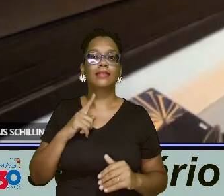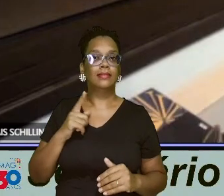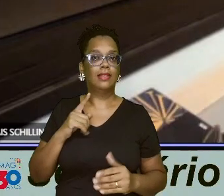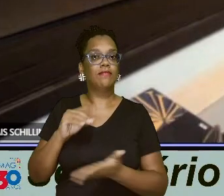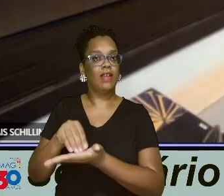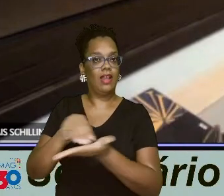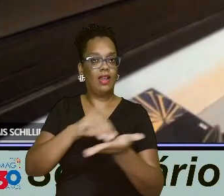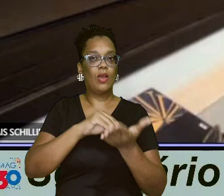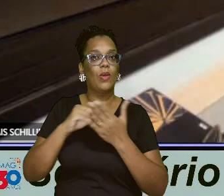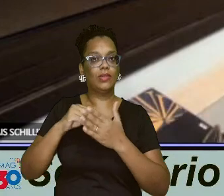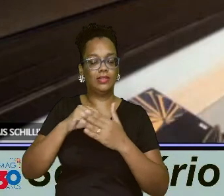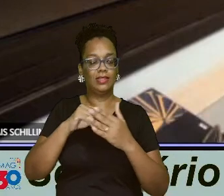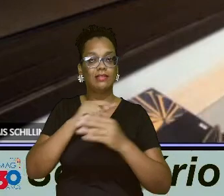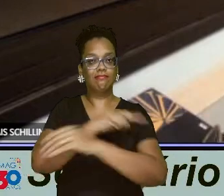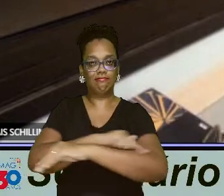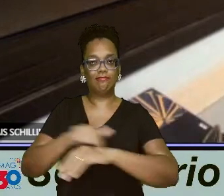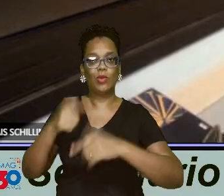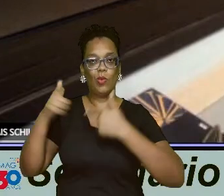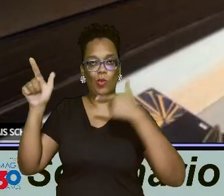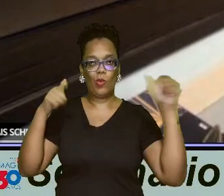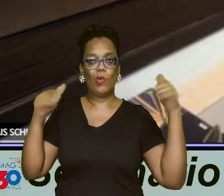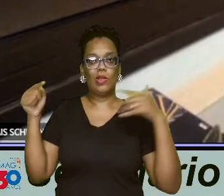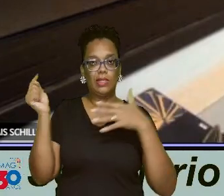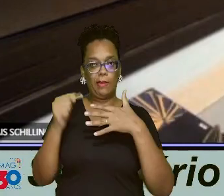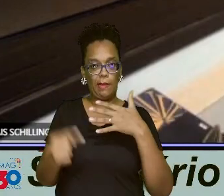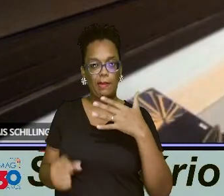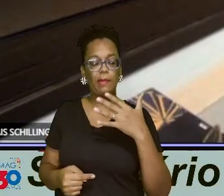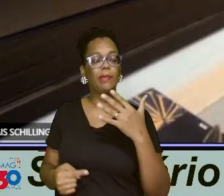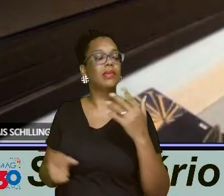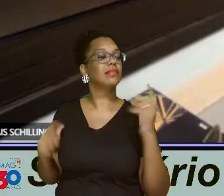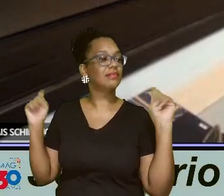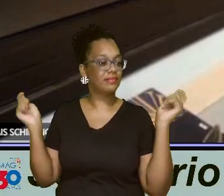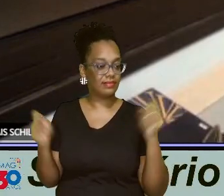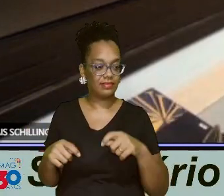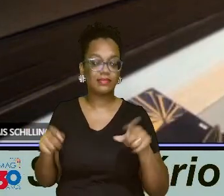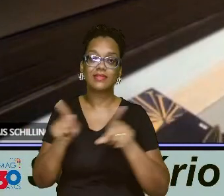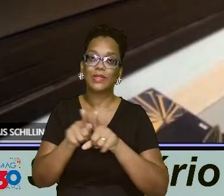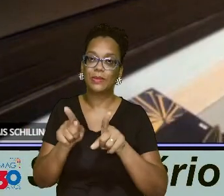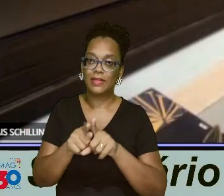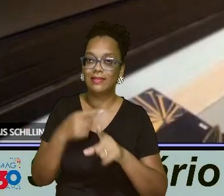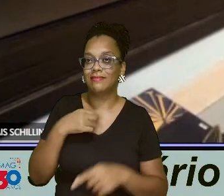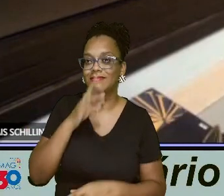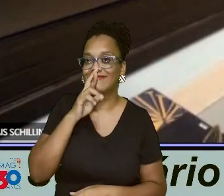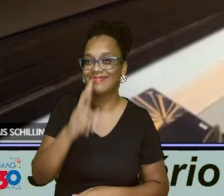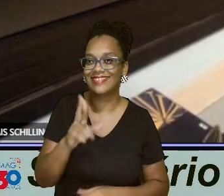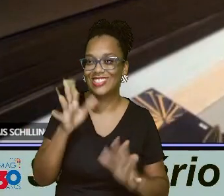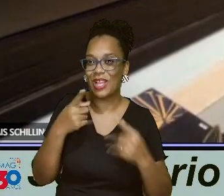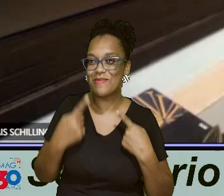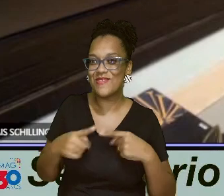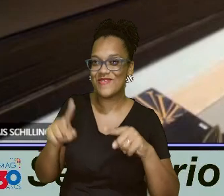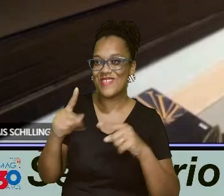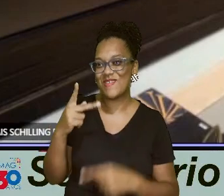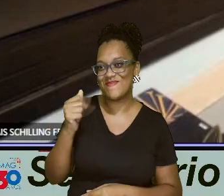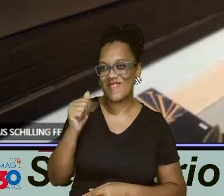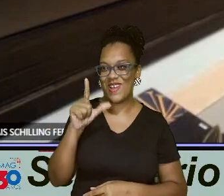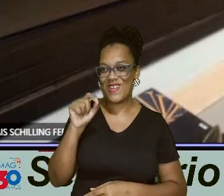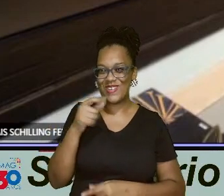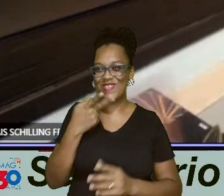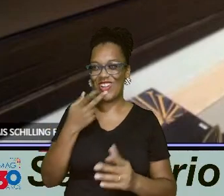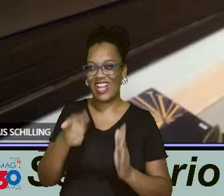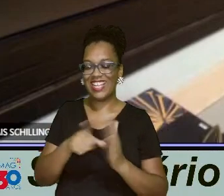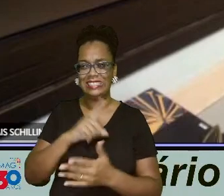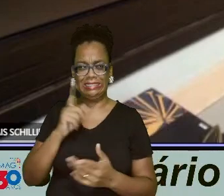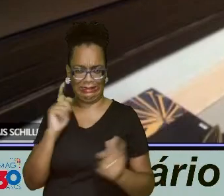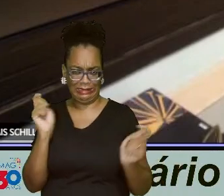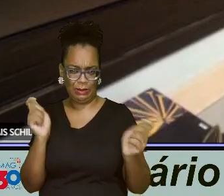pauta uma série de outras condutas, né? Nos pauta a possibilidade, inclusive, já respondendo à provocação do Paulo ali, de que falou, será que